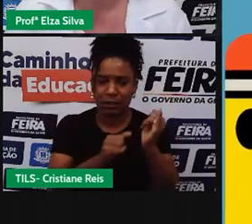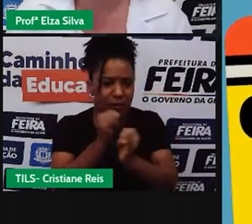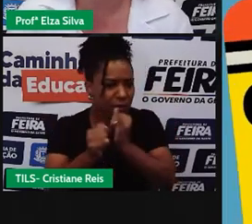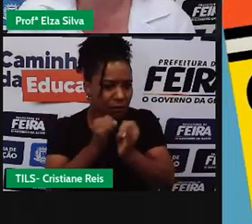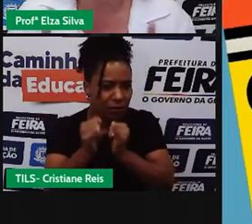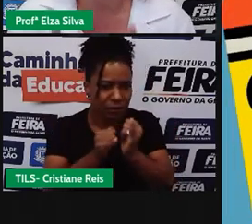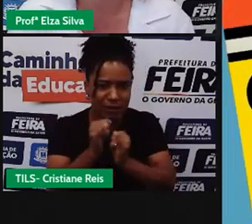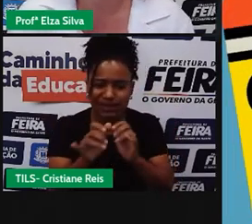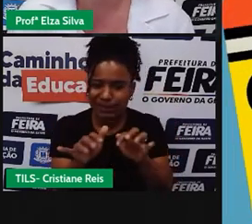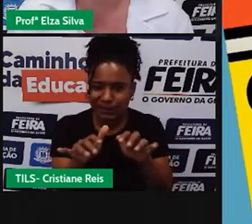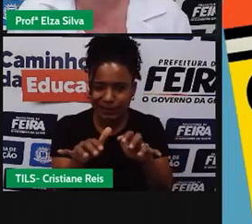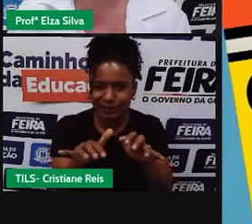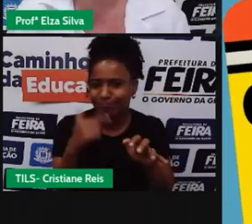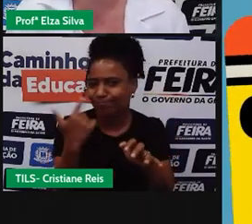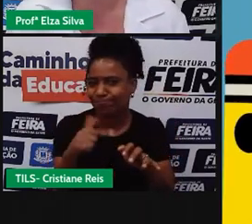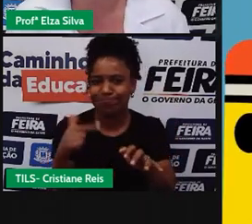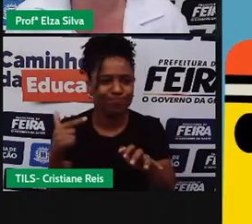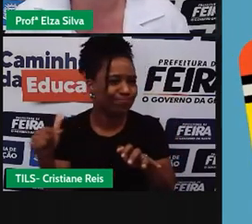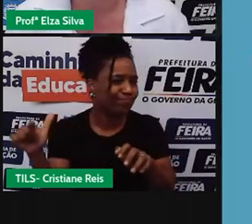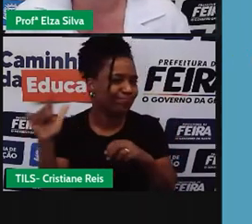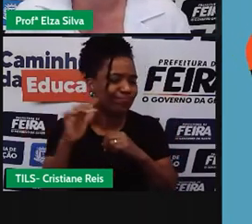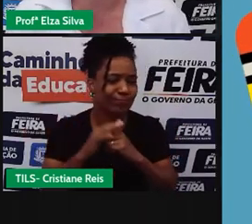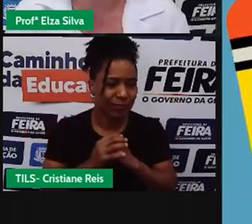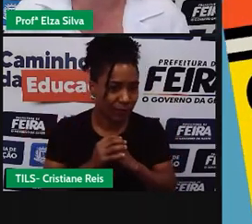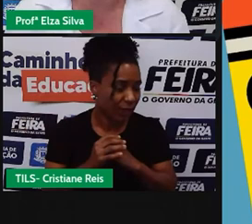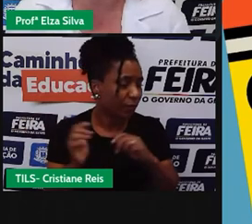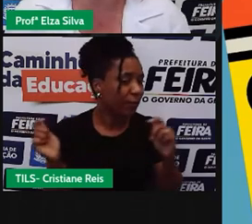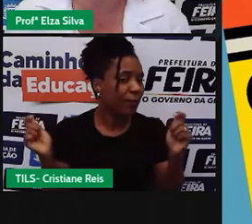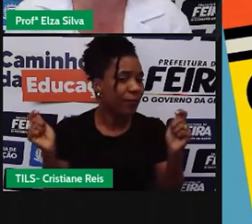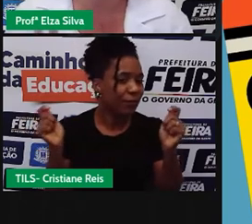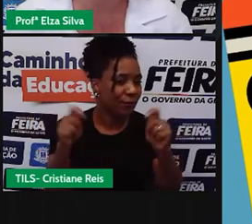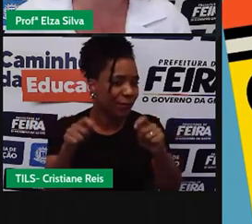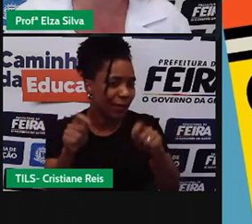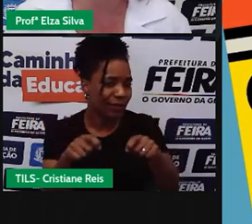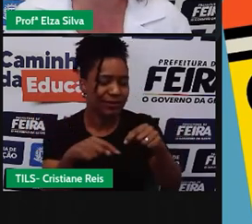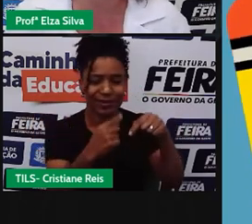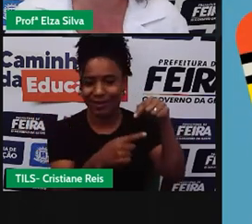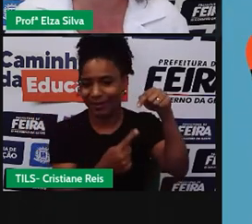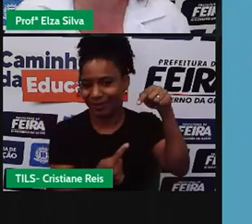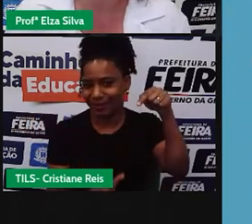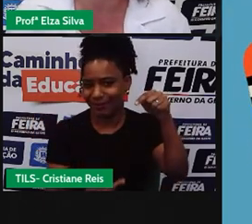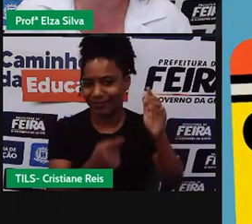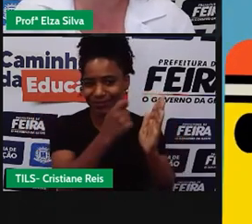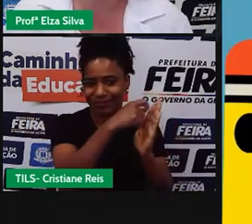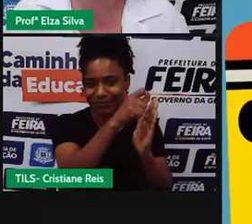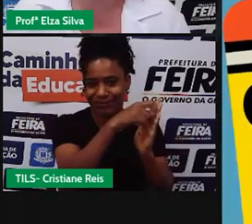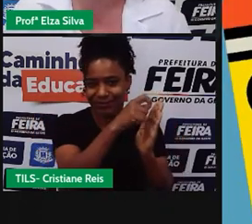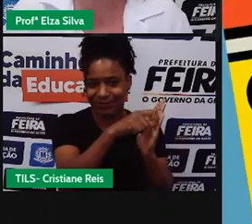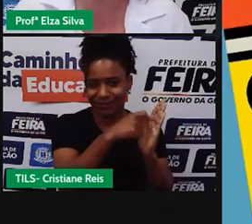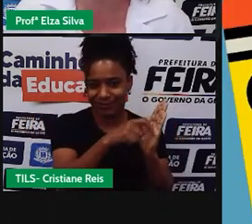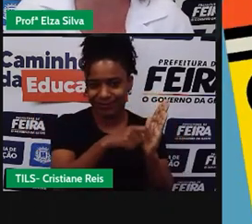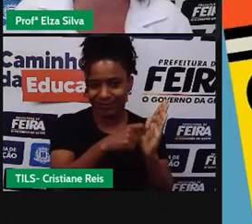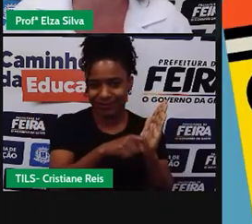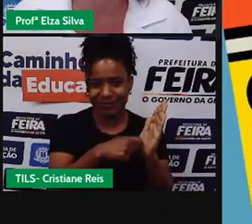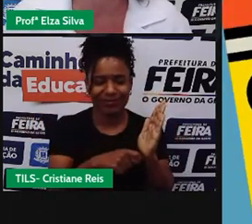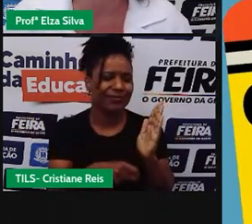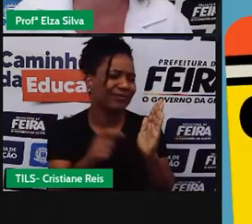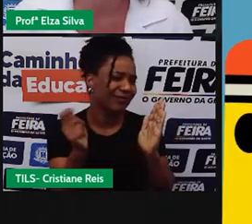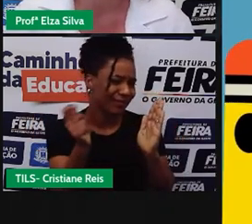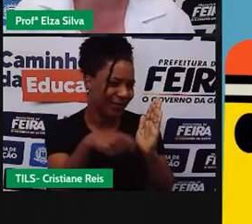impossível para não realizar a tarefa. Você pode fazer no seu próprio caderno com os recursos que você